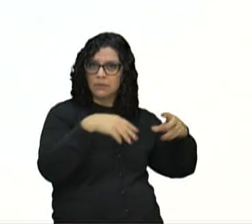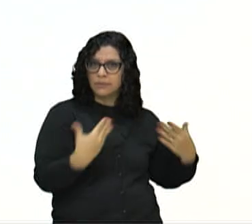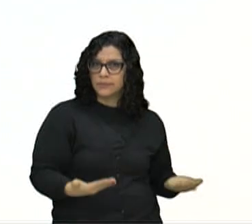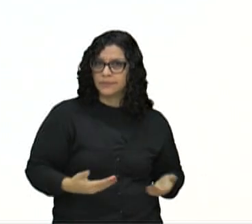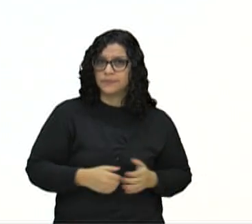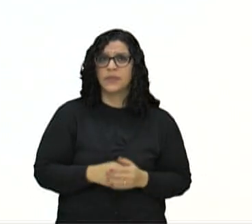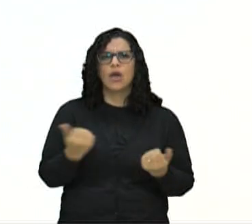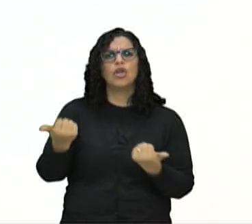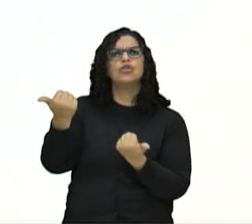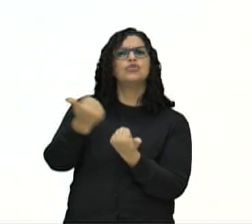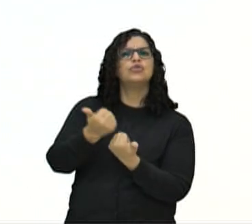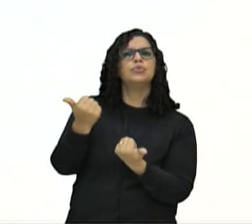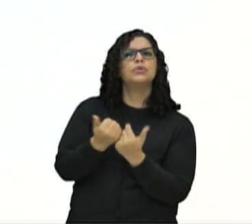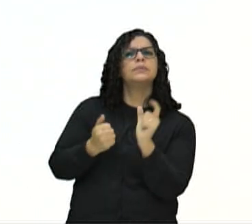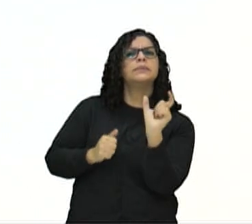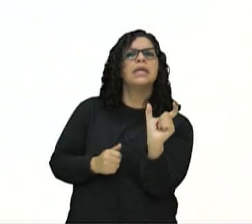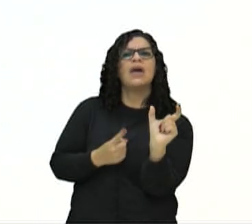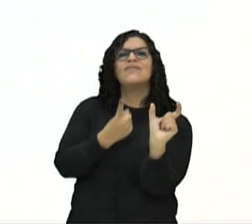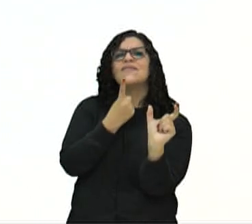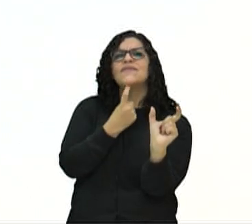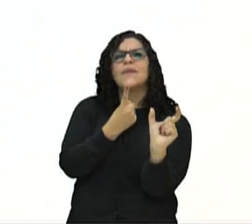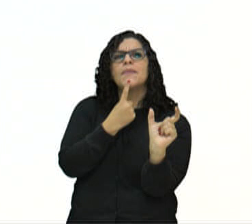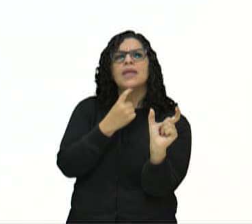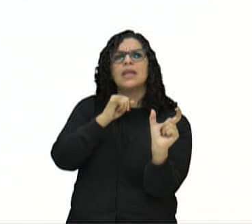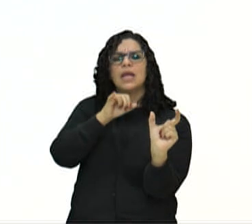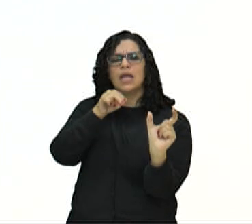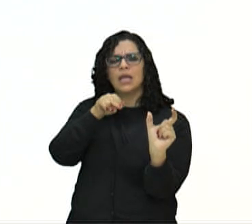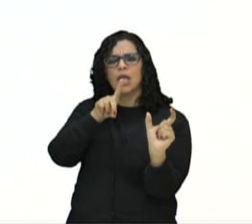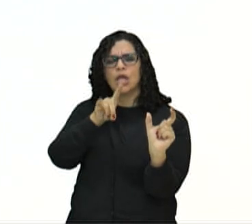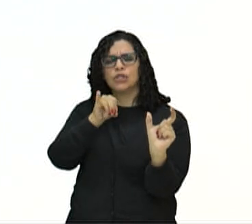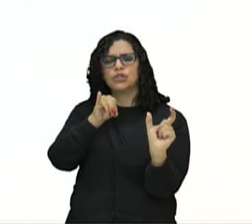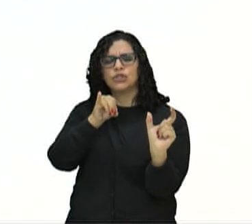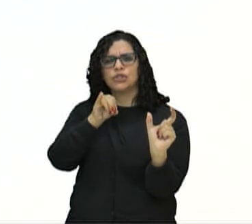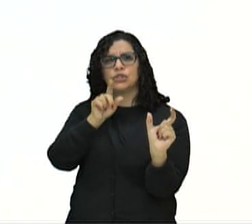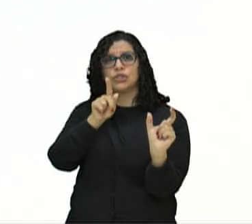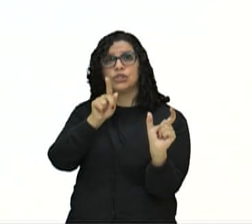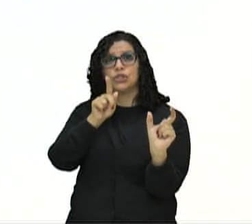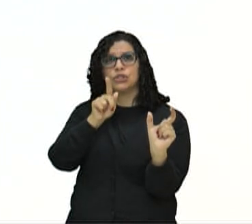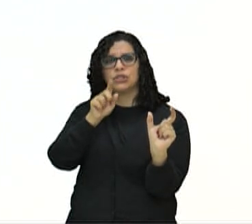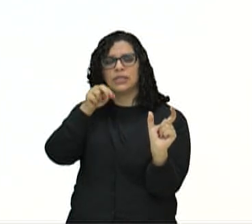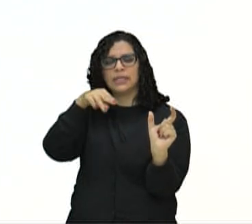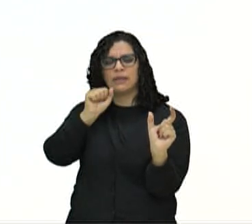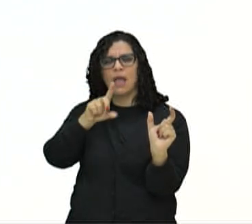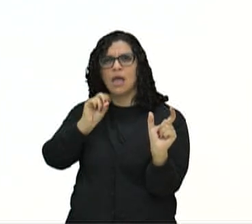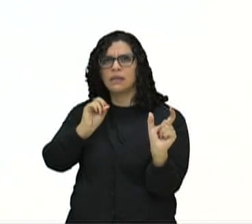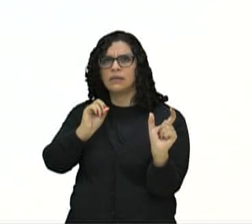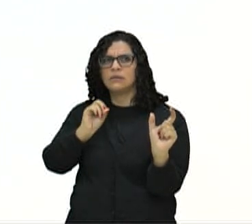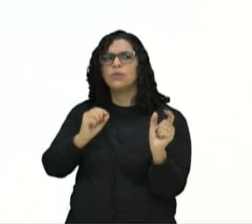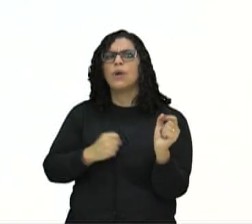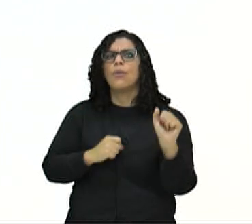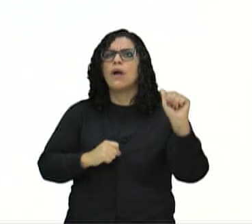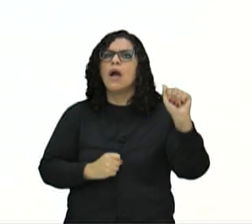Podemos substituir a palavra em destaque no texto por revoltada,